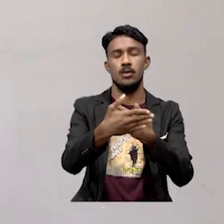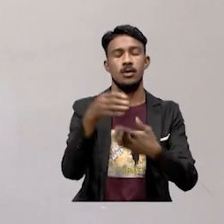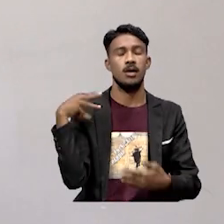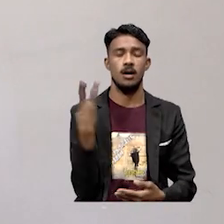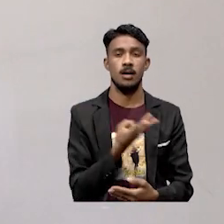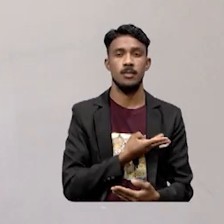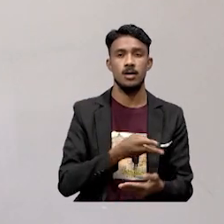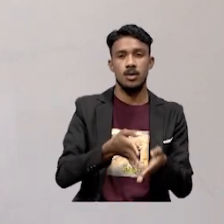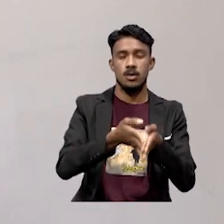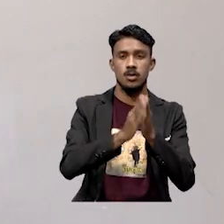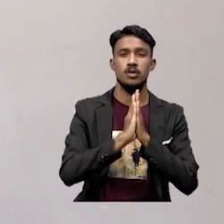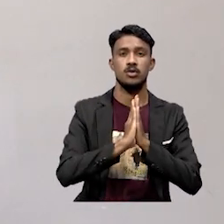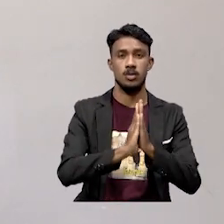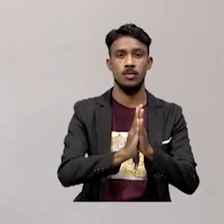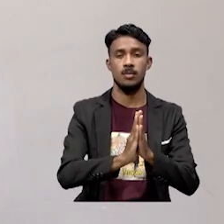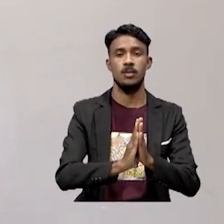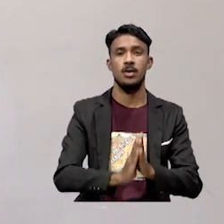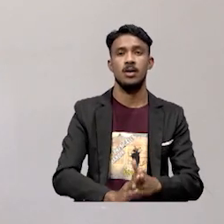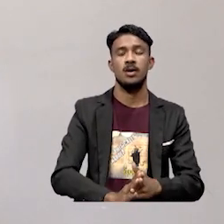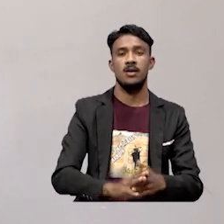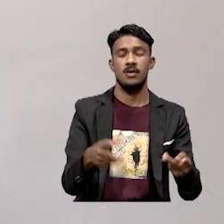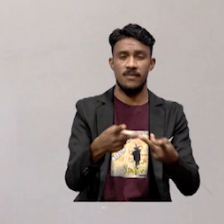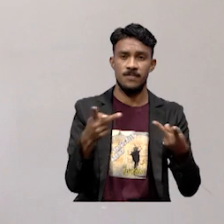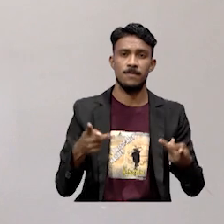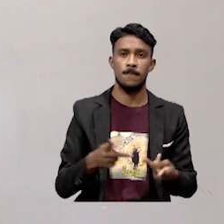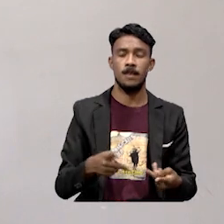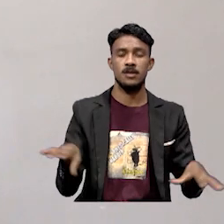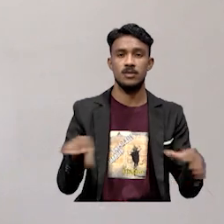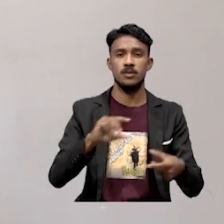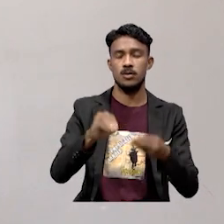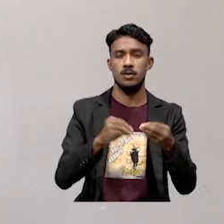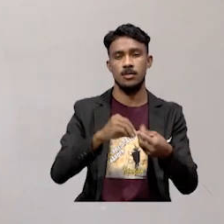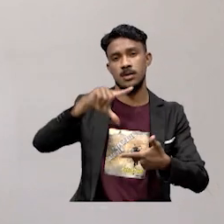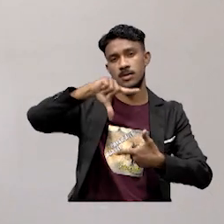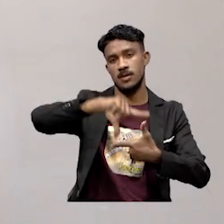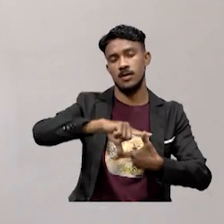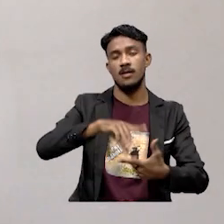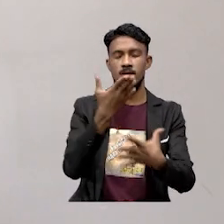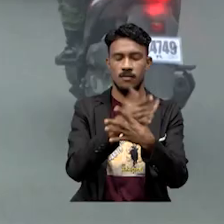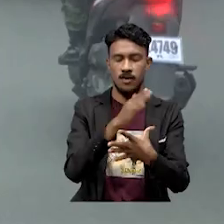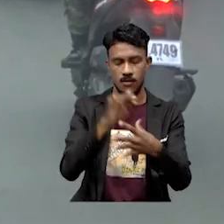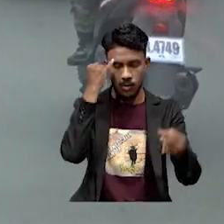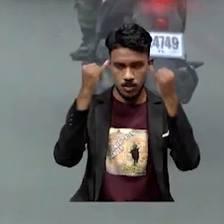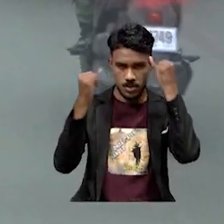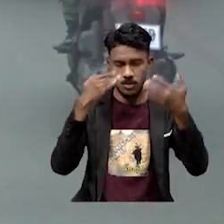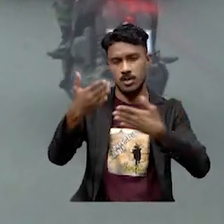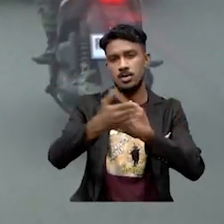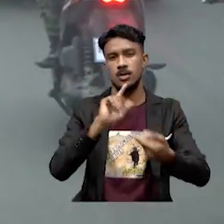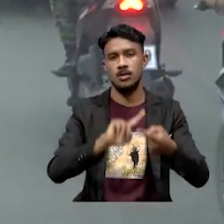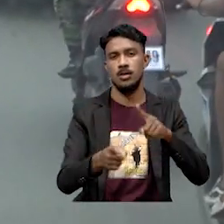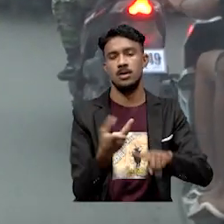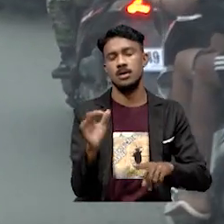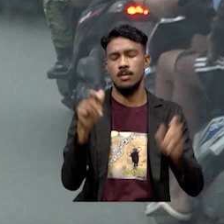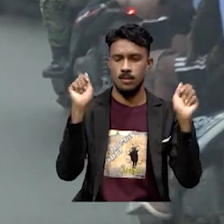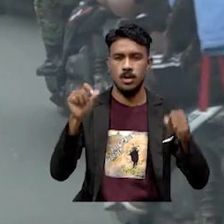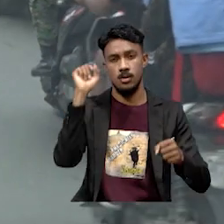departamento rodoviário, se algo boa socialização, a cabeça que vai ter a maluxira, a tunê, se vamos compreender. Te